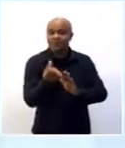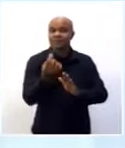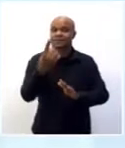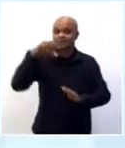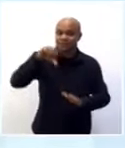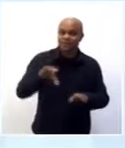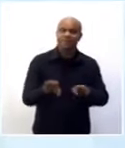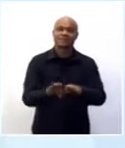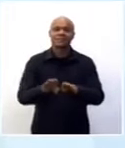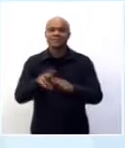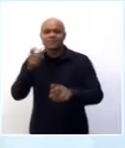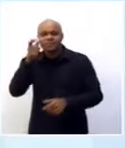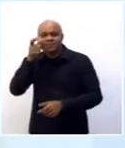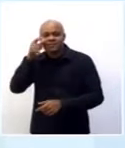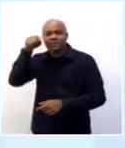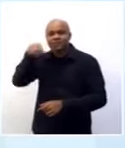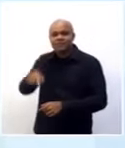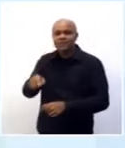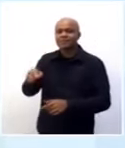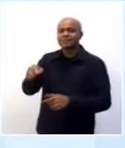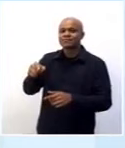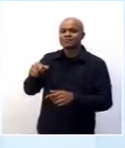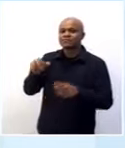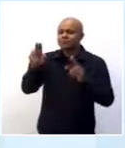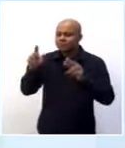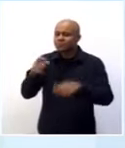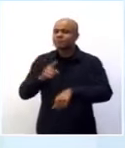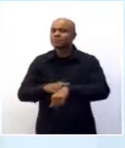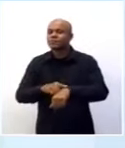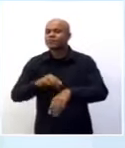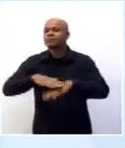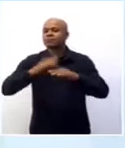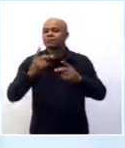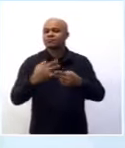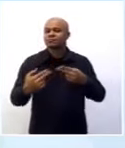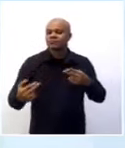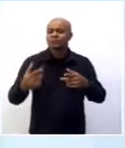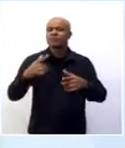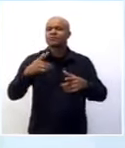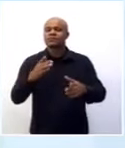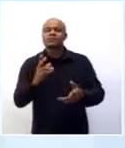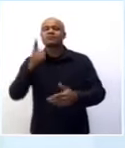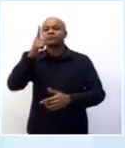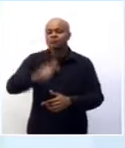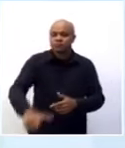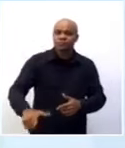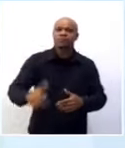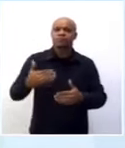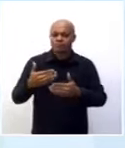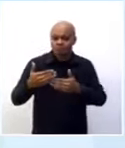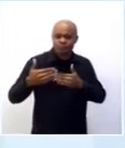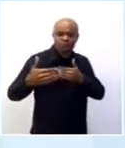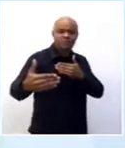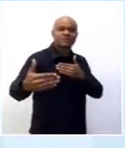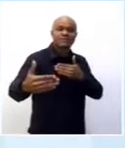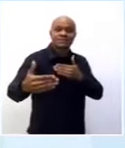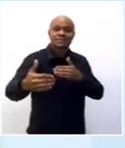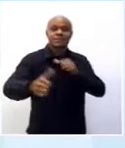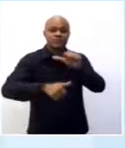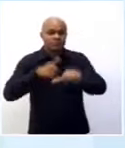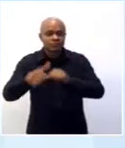olhando essa passagem do tempo, quais são as atividades que permaneceram durante o processo de